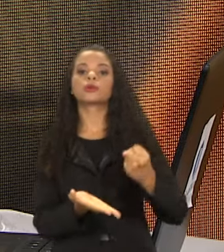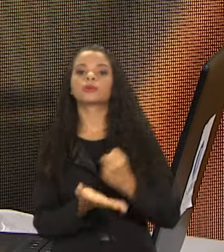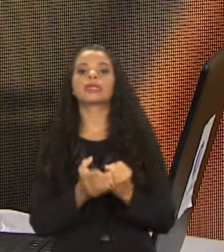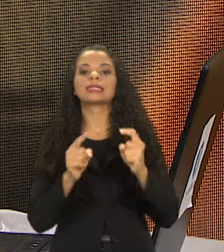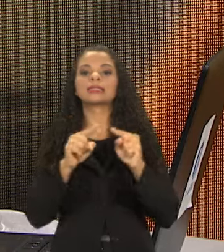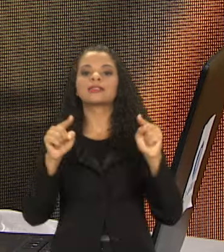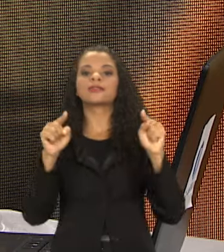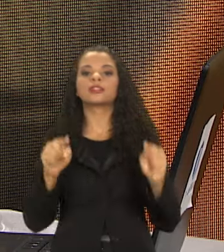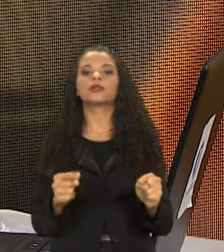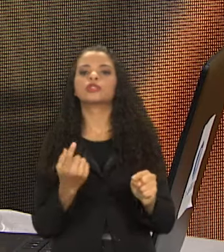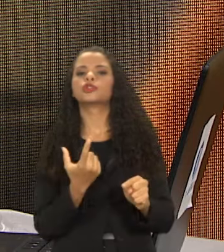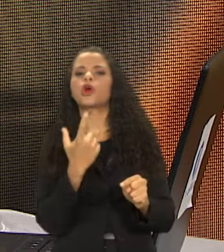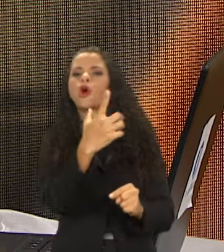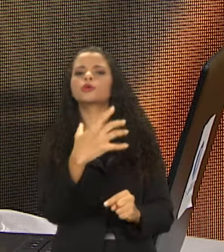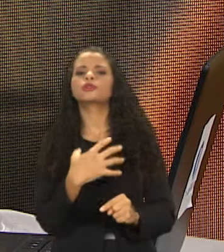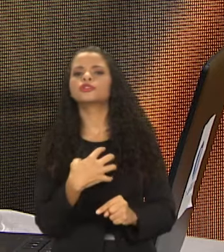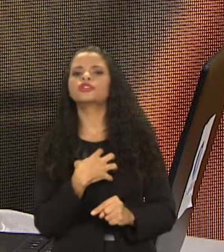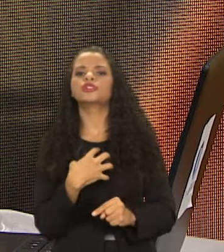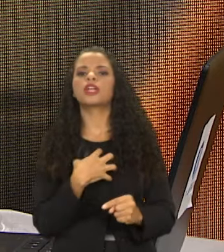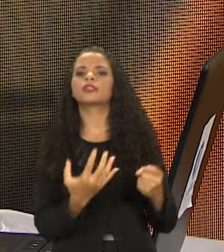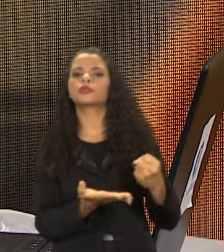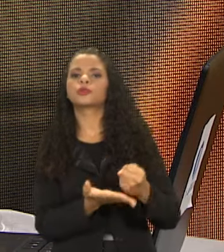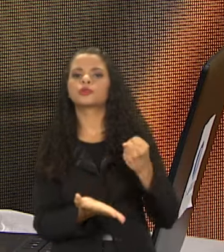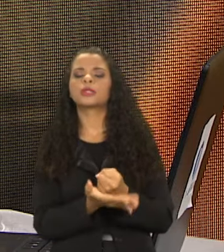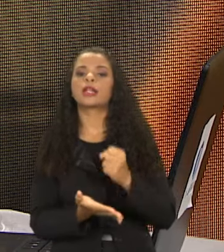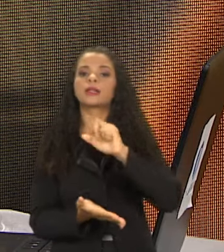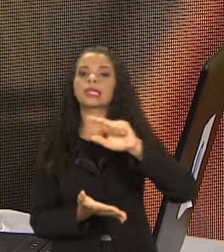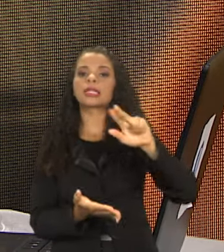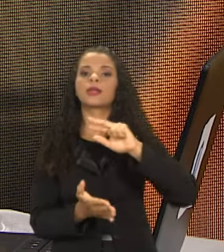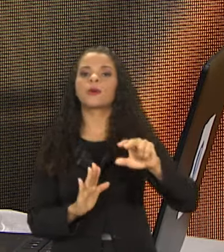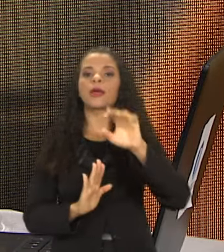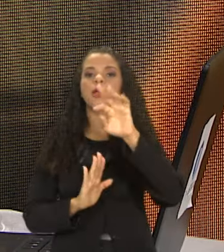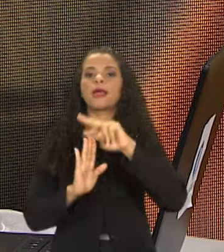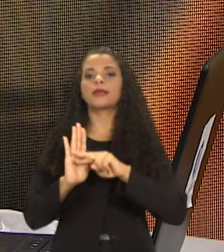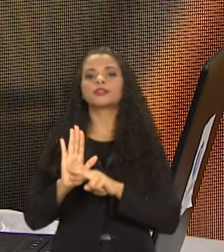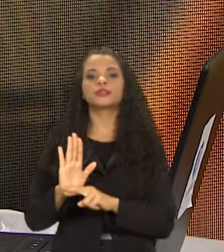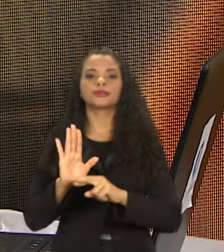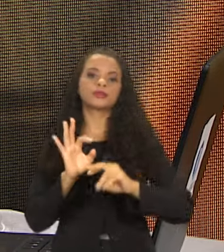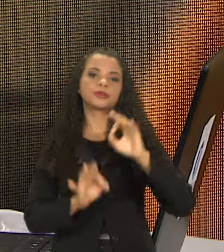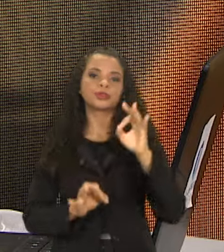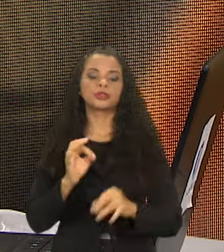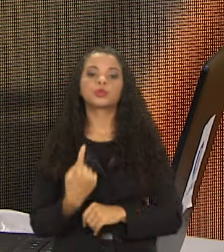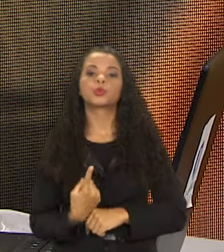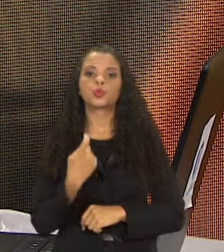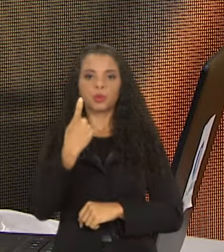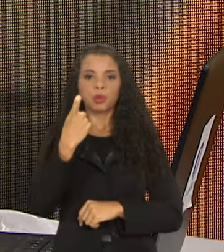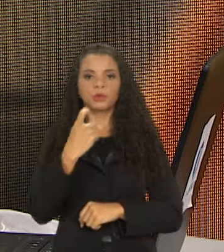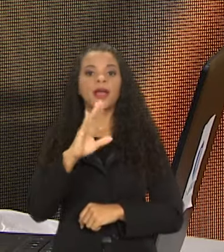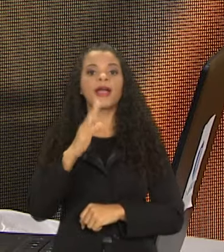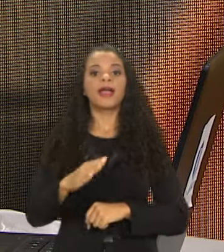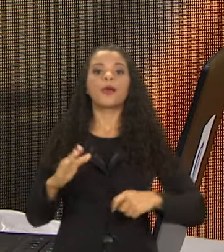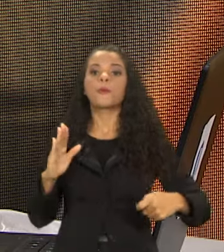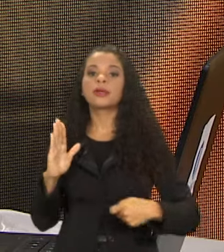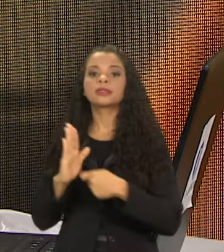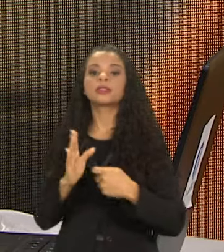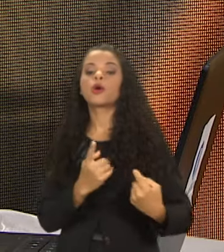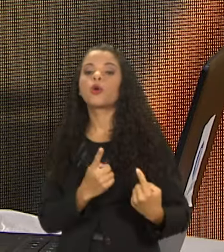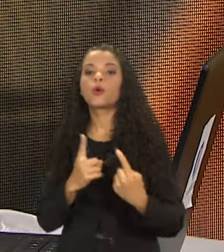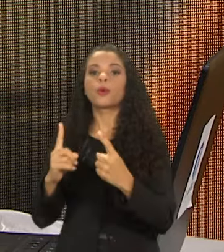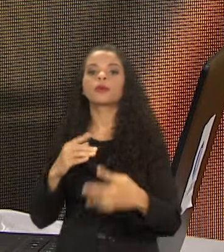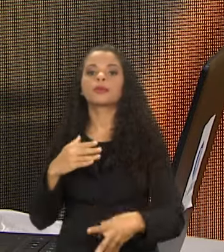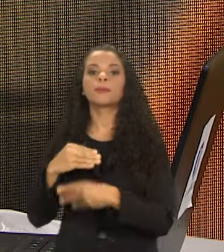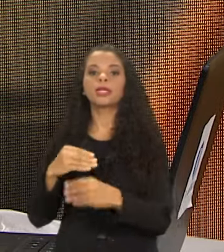outros meios que não o do regime jurídico único. É uma ação, como a Karina disse, contra a emenda constitucional